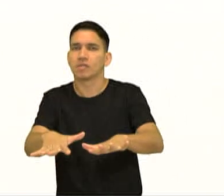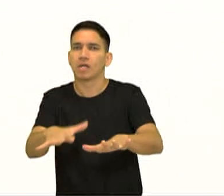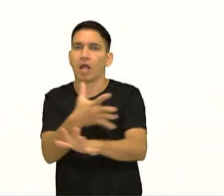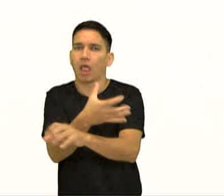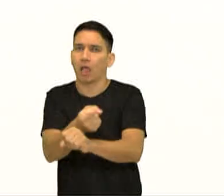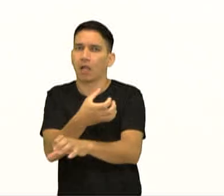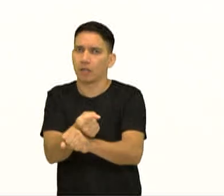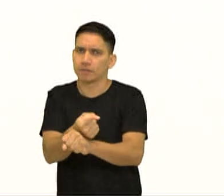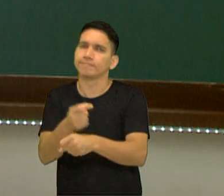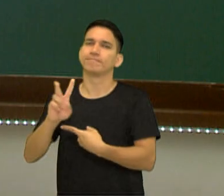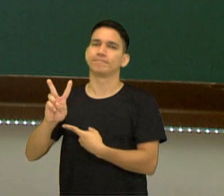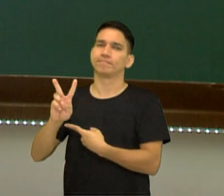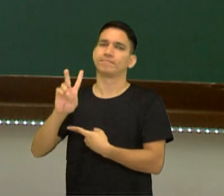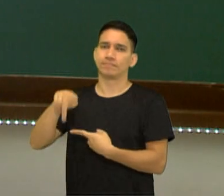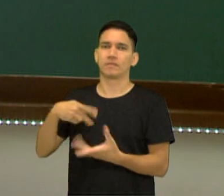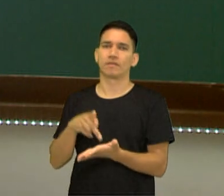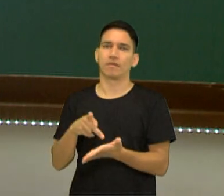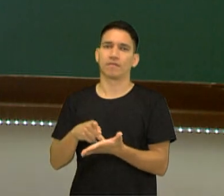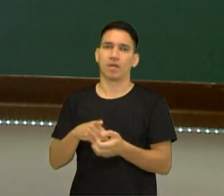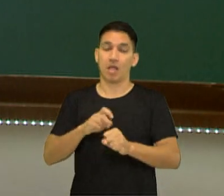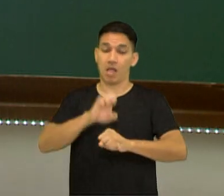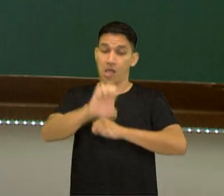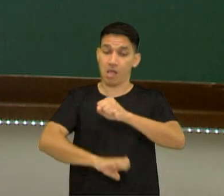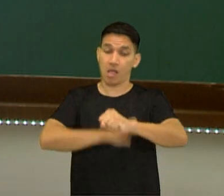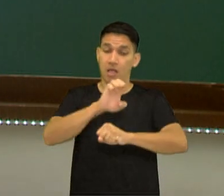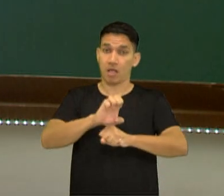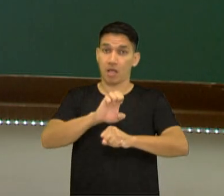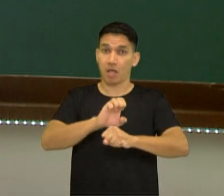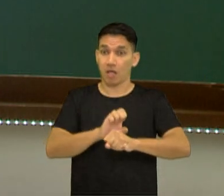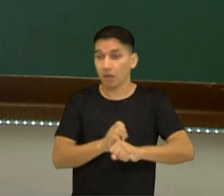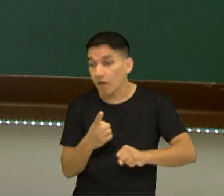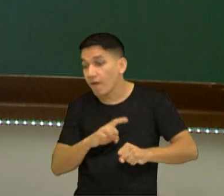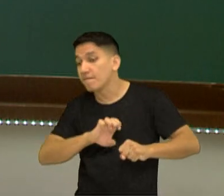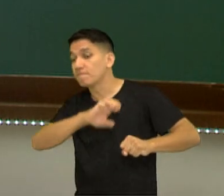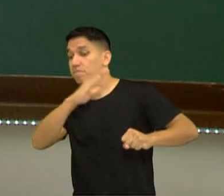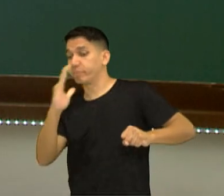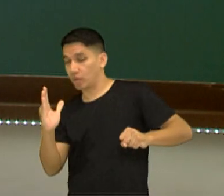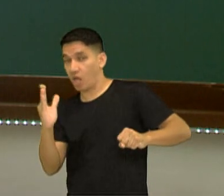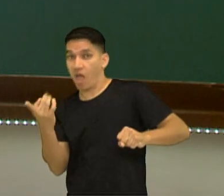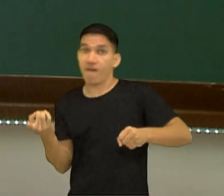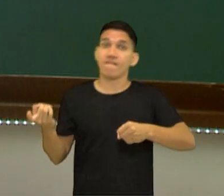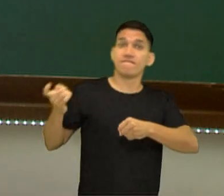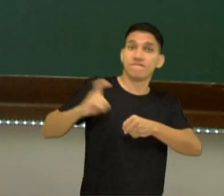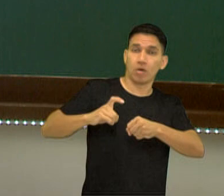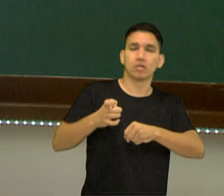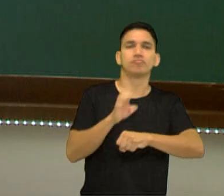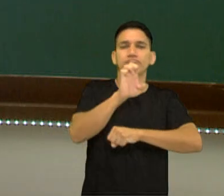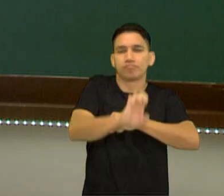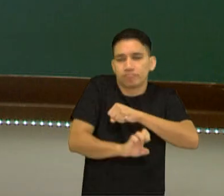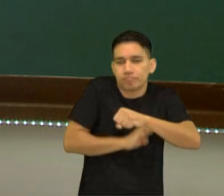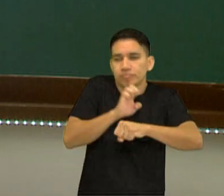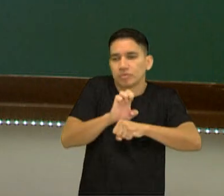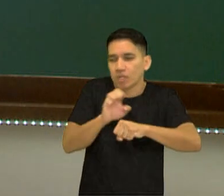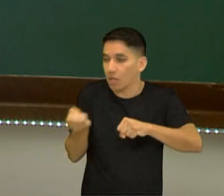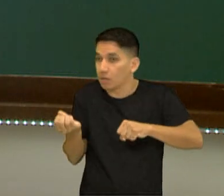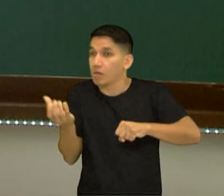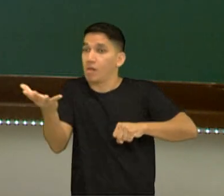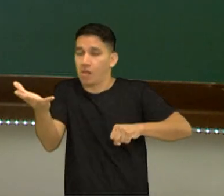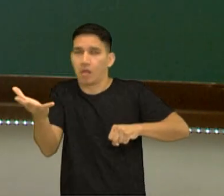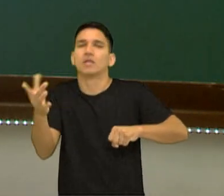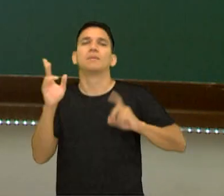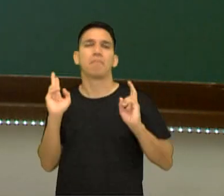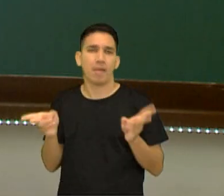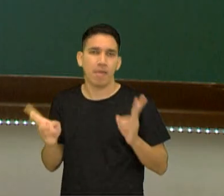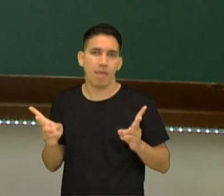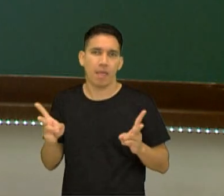Verdadeiro, é isso que os nossos elétrons fazem. Quando eles retornam, ele devolve a energia que ele absorveu na mesma quantidade, ou seja, no mesmo